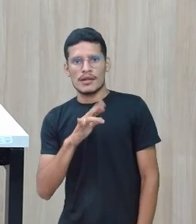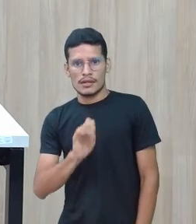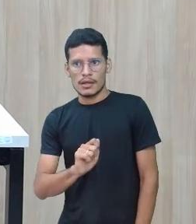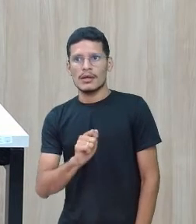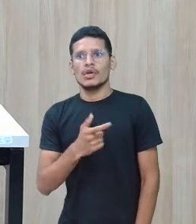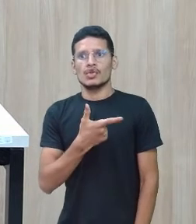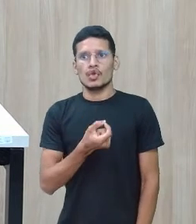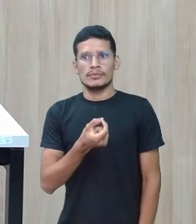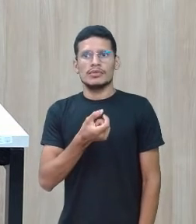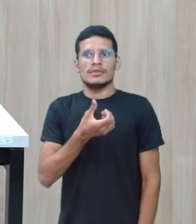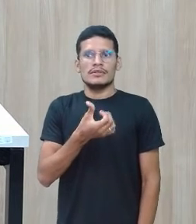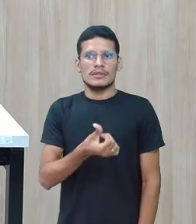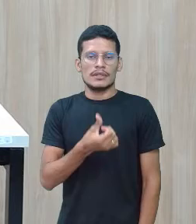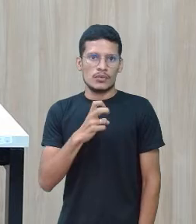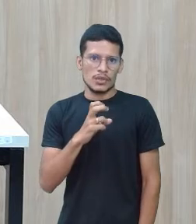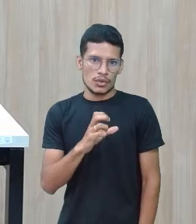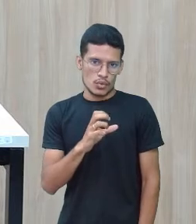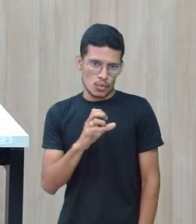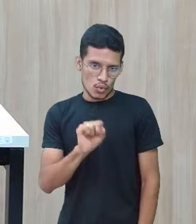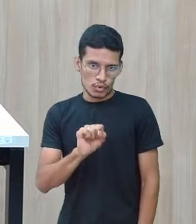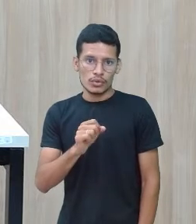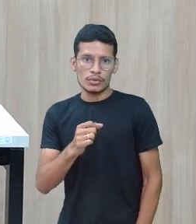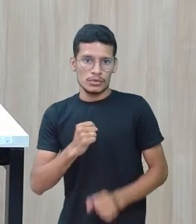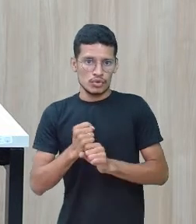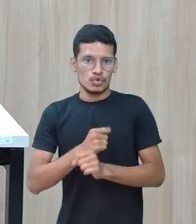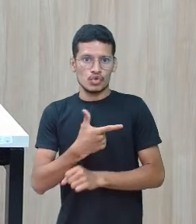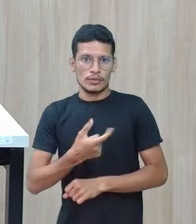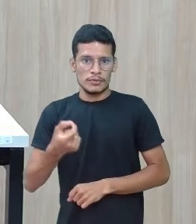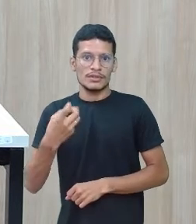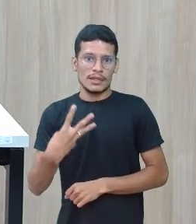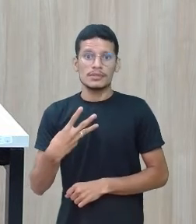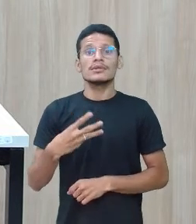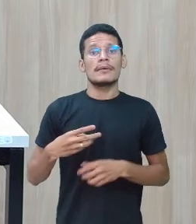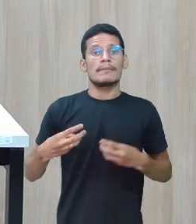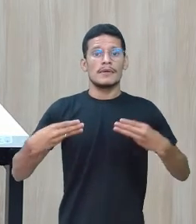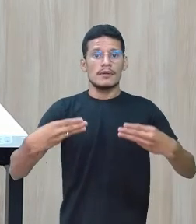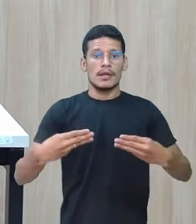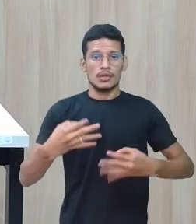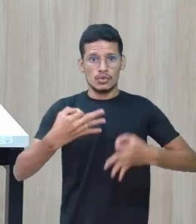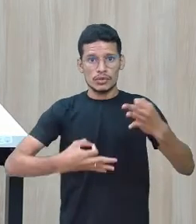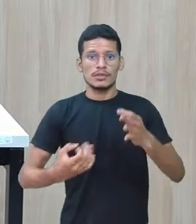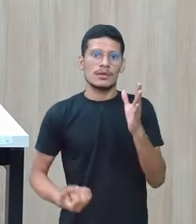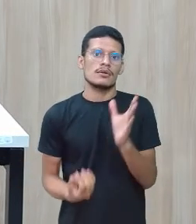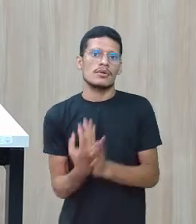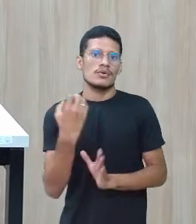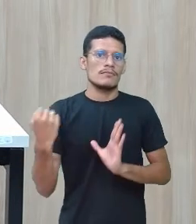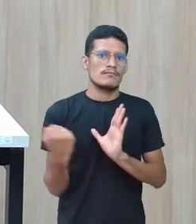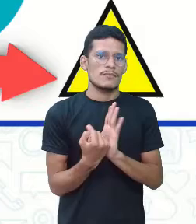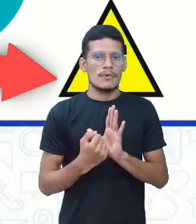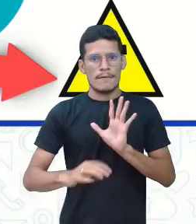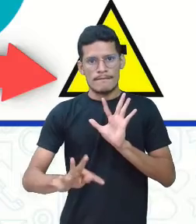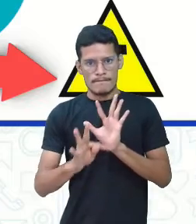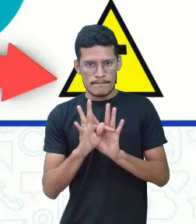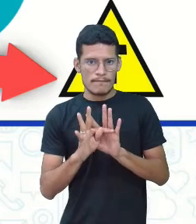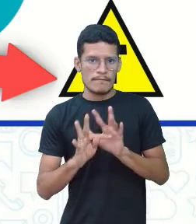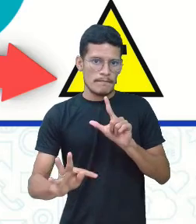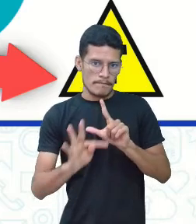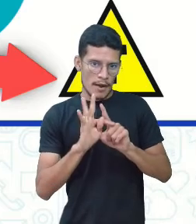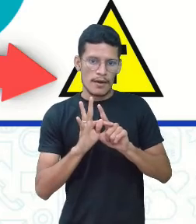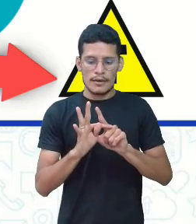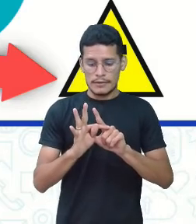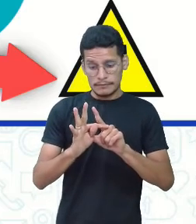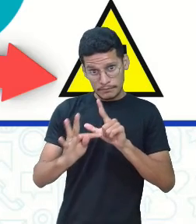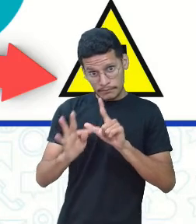2003, o Ministério da Justiça, com essa portaria, criou o símbolo e tornando obrigatório realmente que